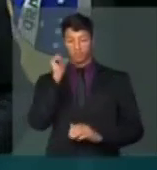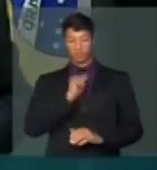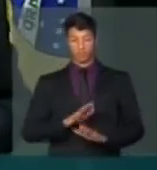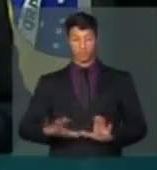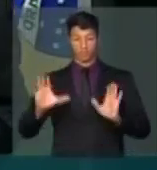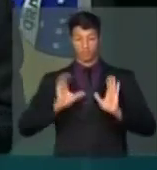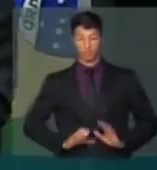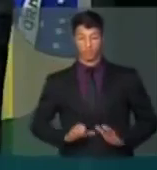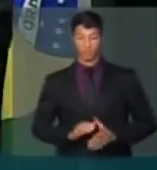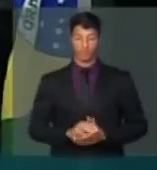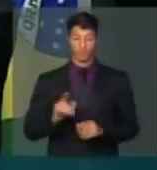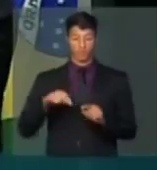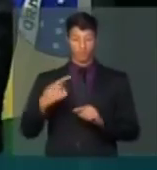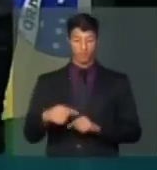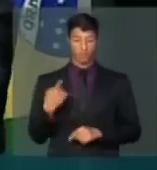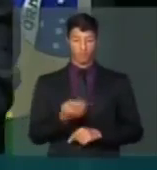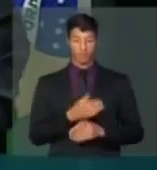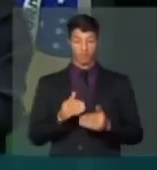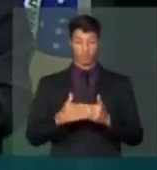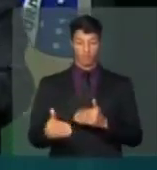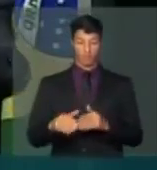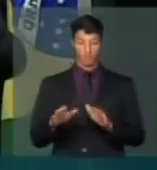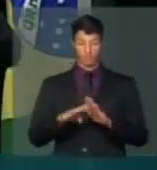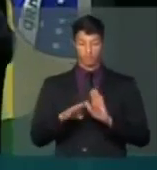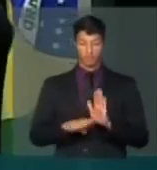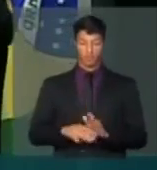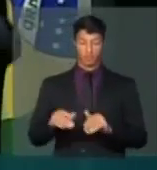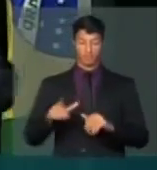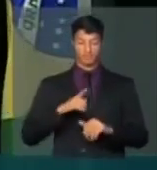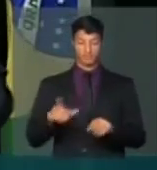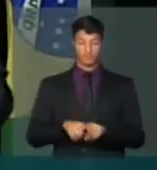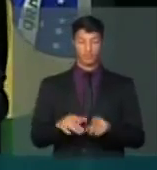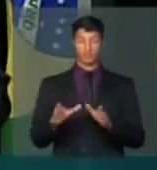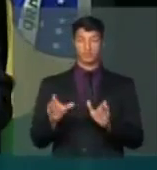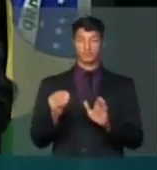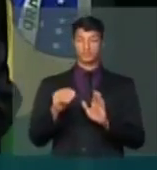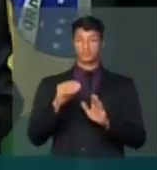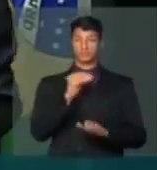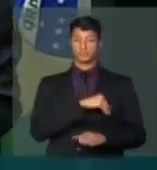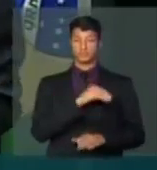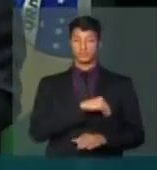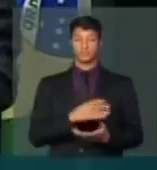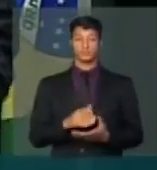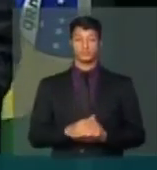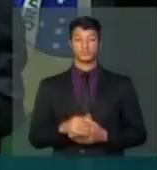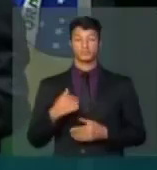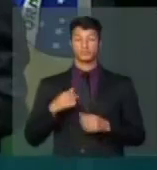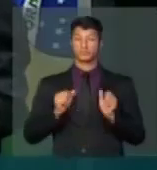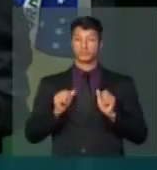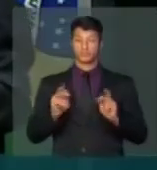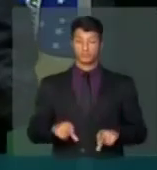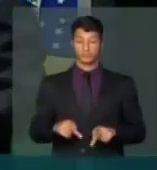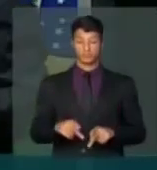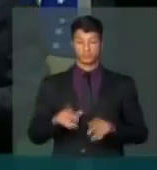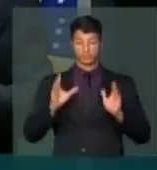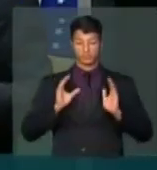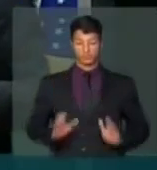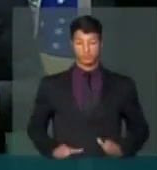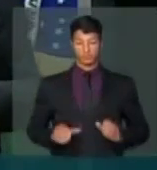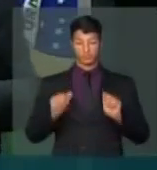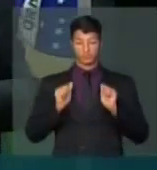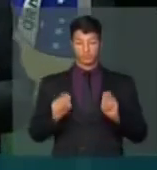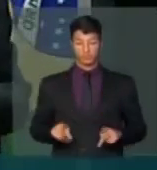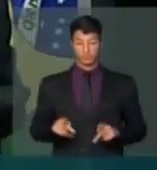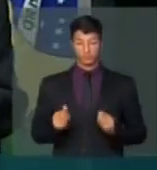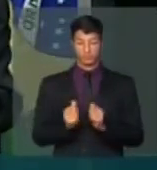cidadania. Depois de nós passarmos essa etapa, vem a questão do salário mínimo. Eu me aposento, o cidadão se